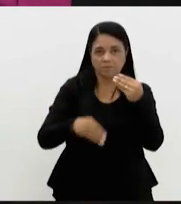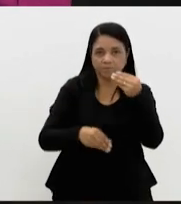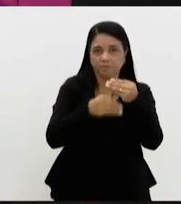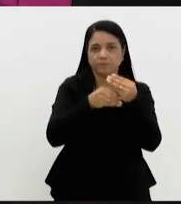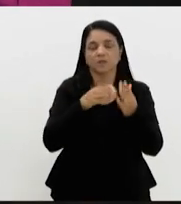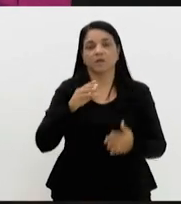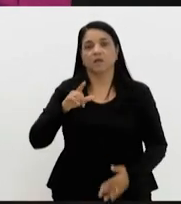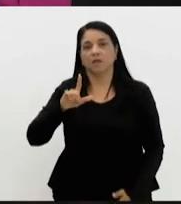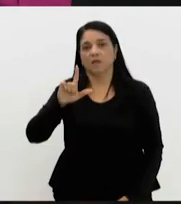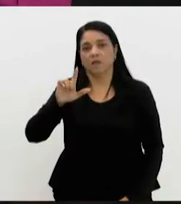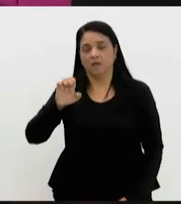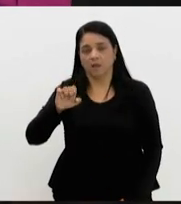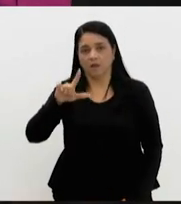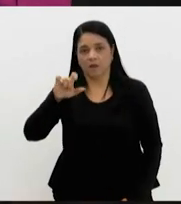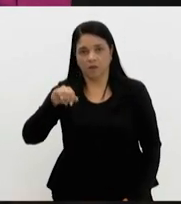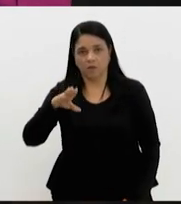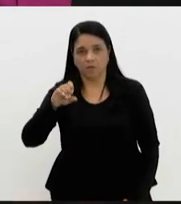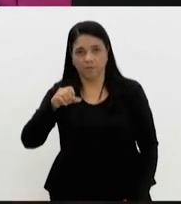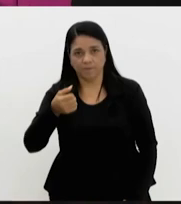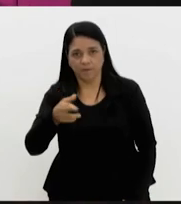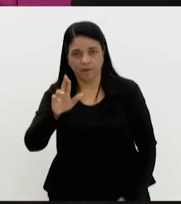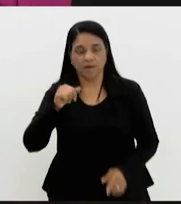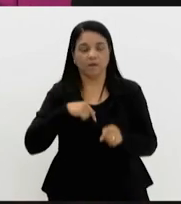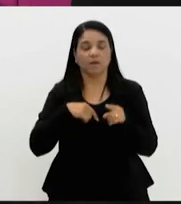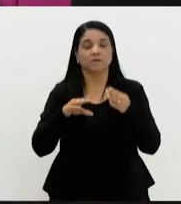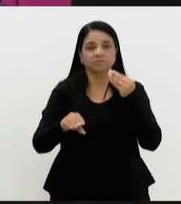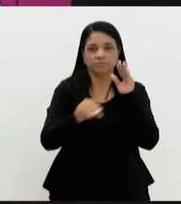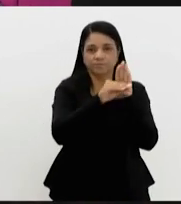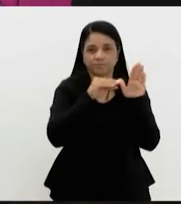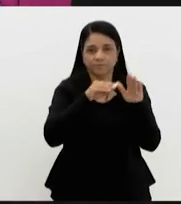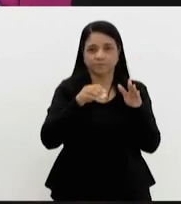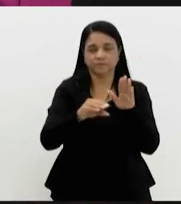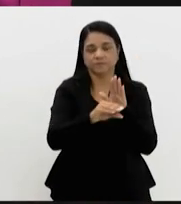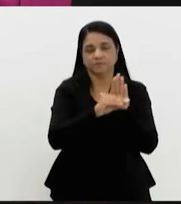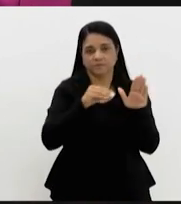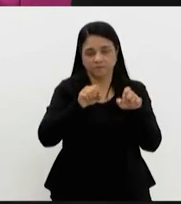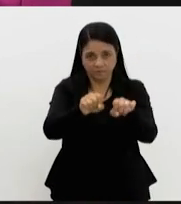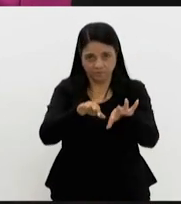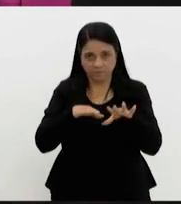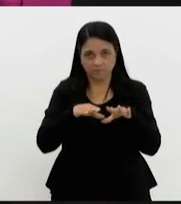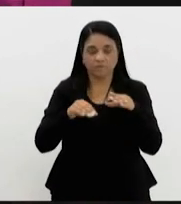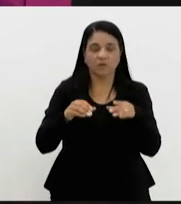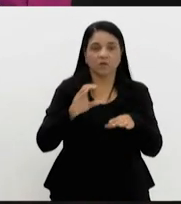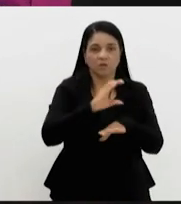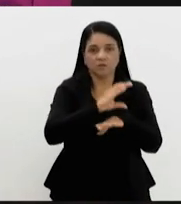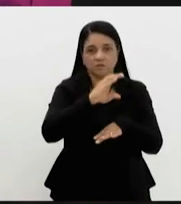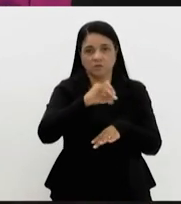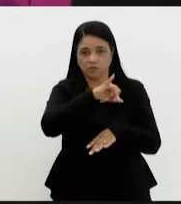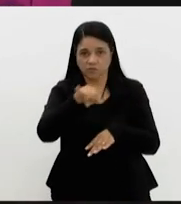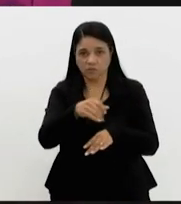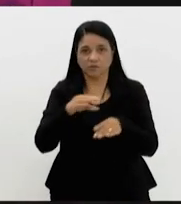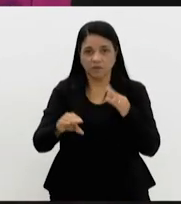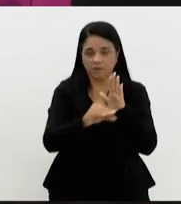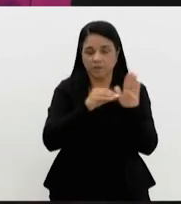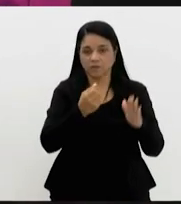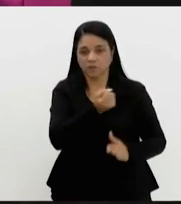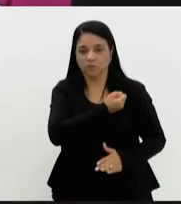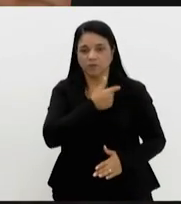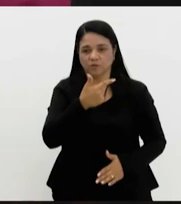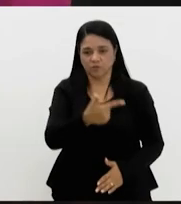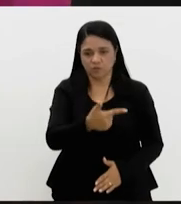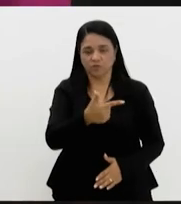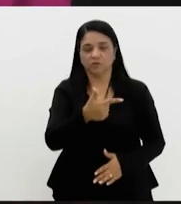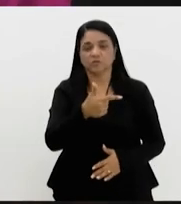Eliomar Coelho. Novos pareceres das emendas de plenário das comissões de Constituição e Justiça favorável à emenda número 2, favorável